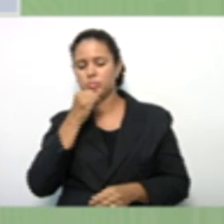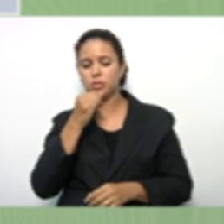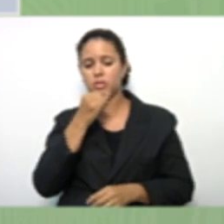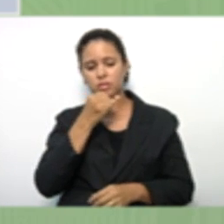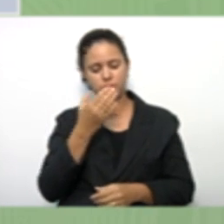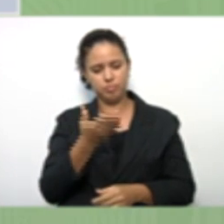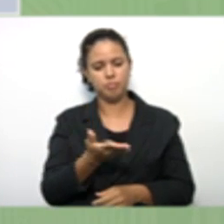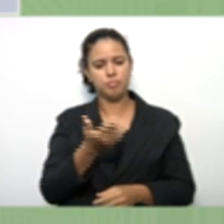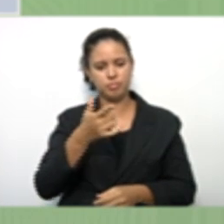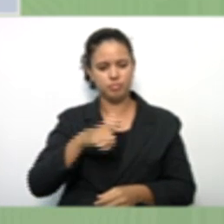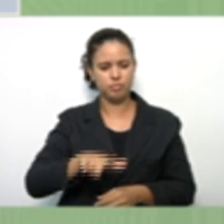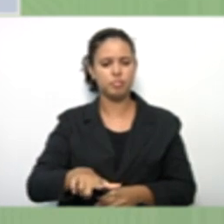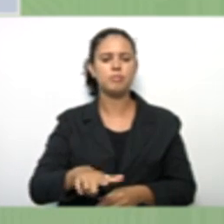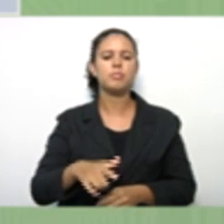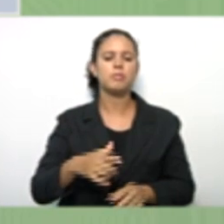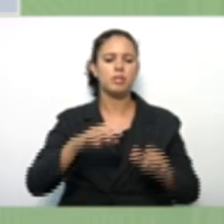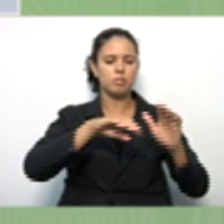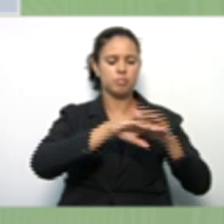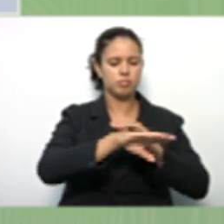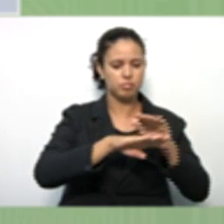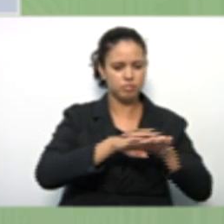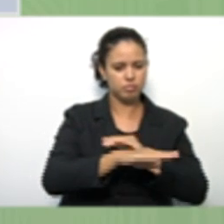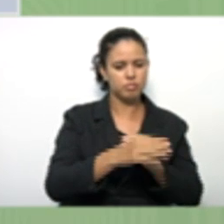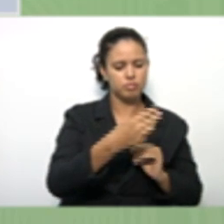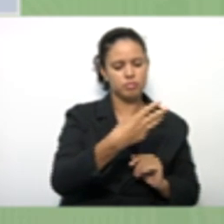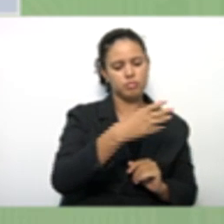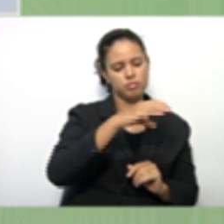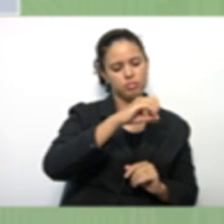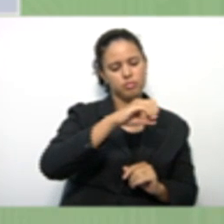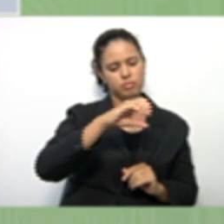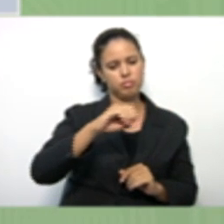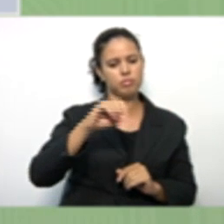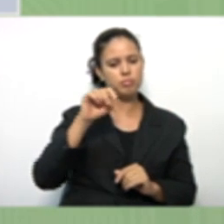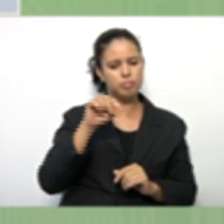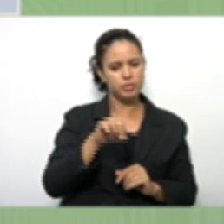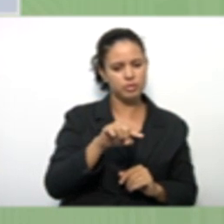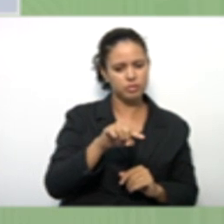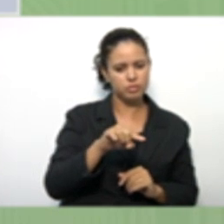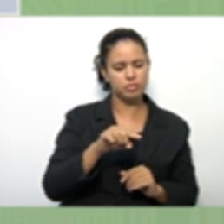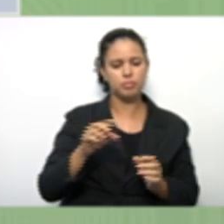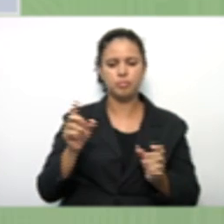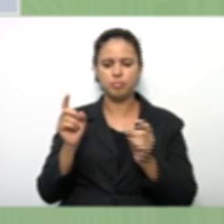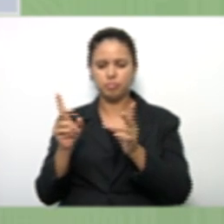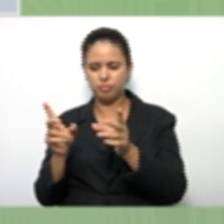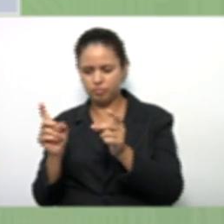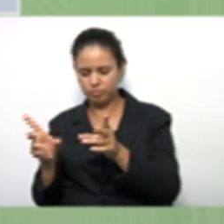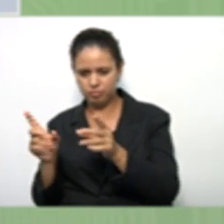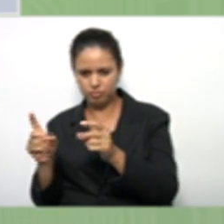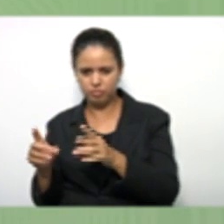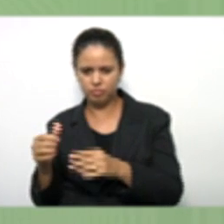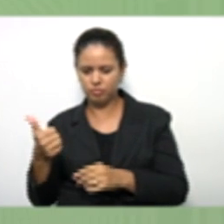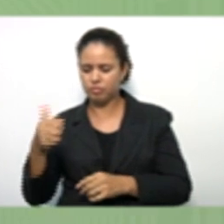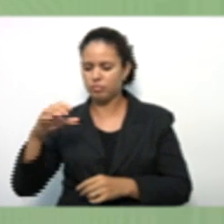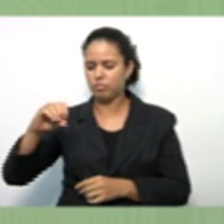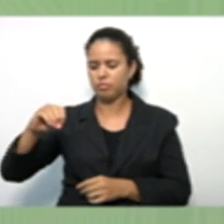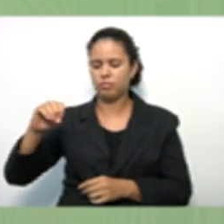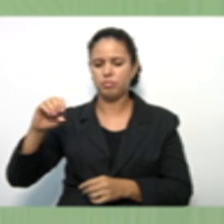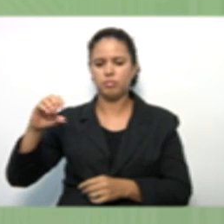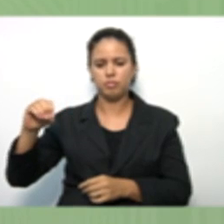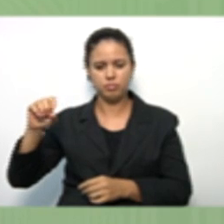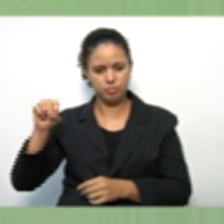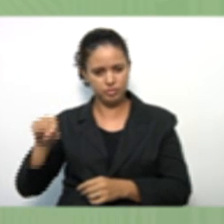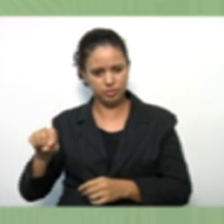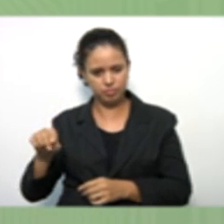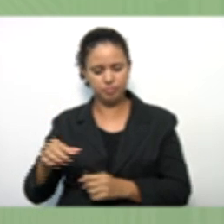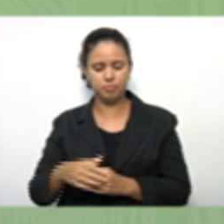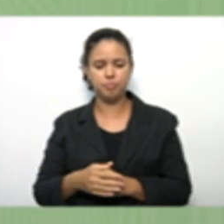caixa 300 mil, fornecedores 100 mil, sobras à disposição 50.